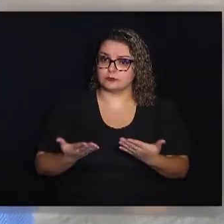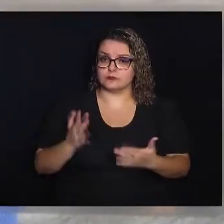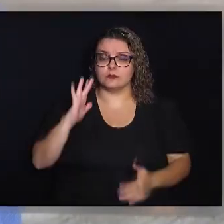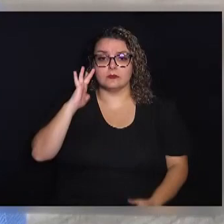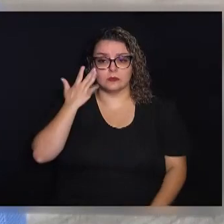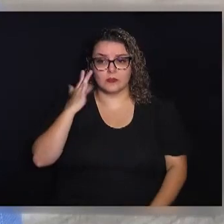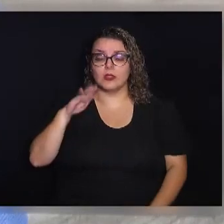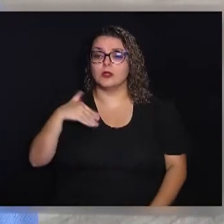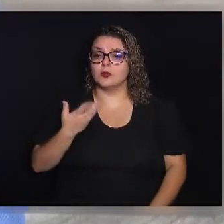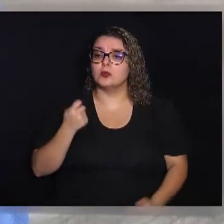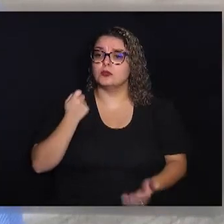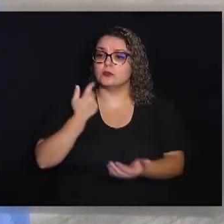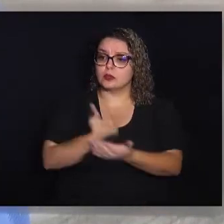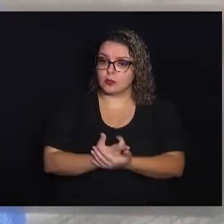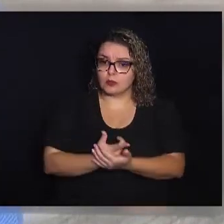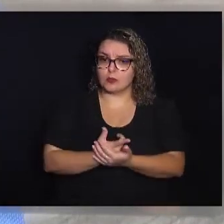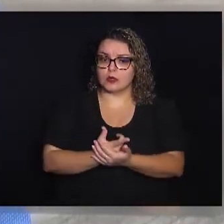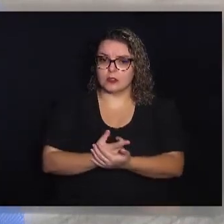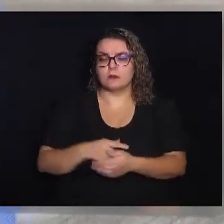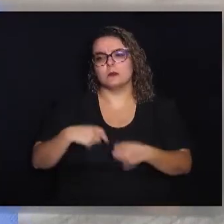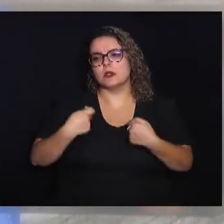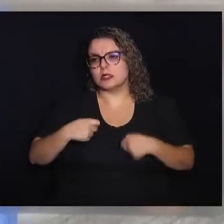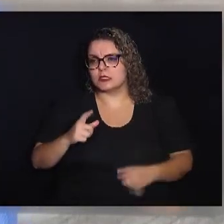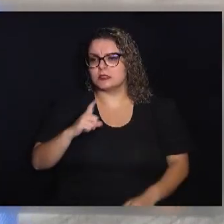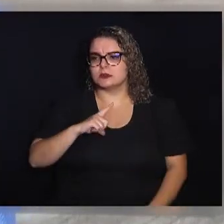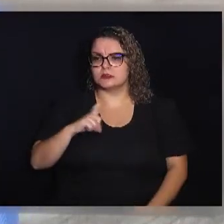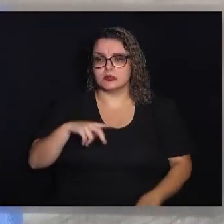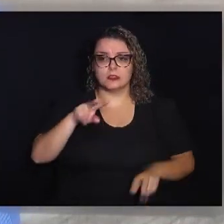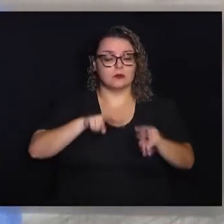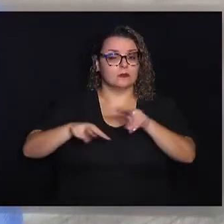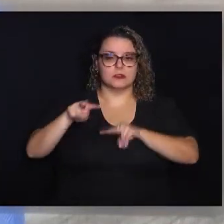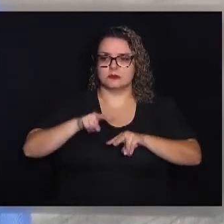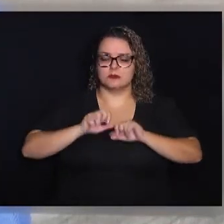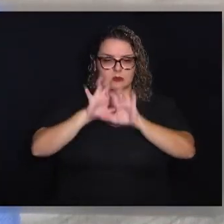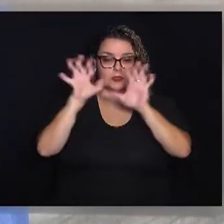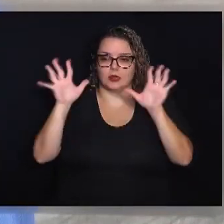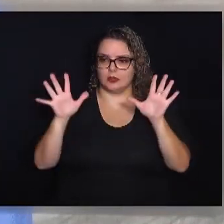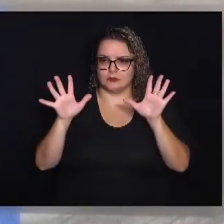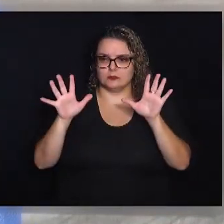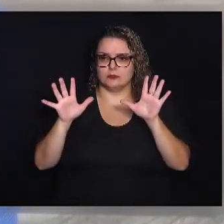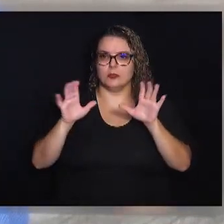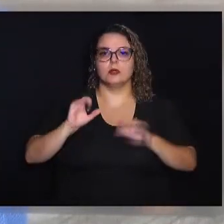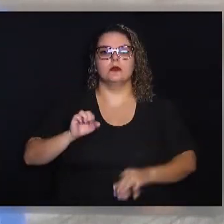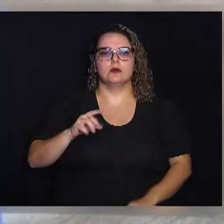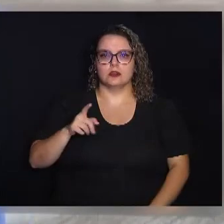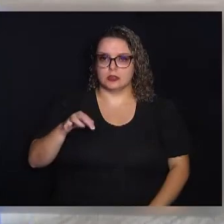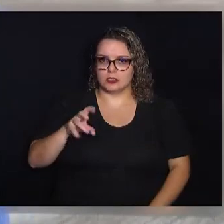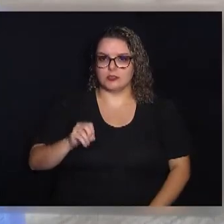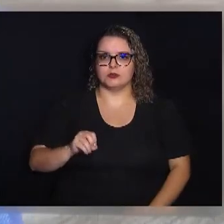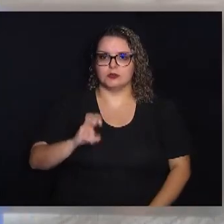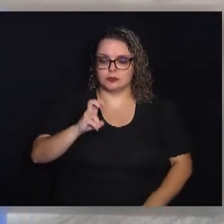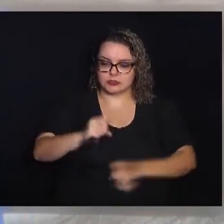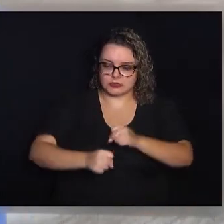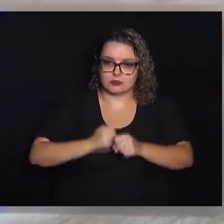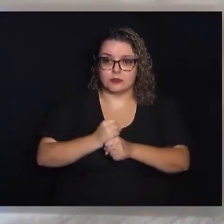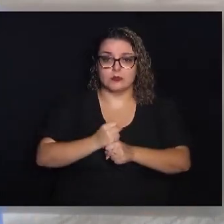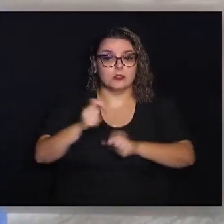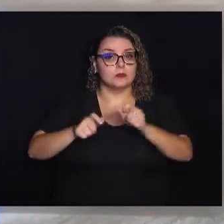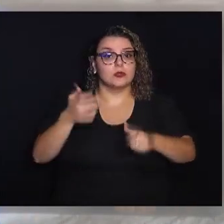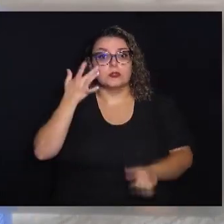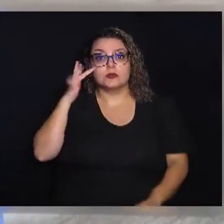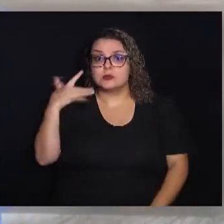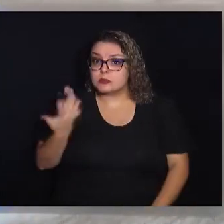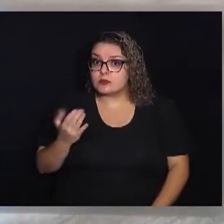você vai comprar o crédito, tem que ter isso visível, que o crédito ele é válido por 5 anos, porque muita gente nem sabe que